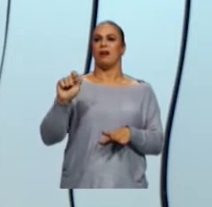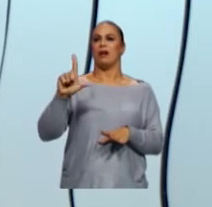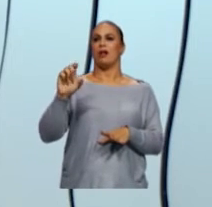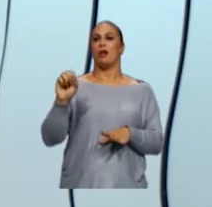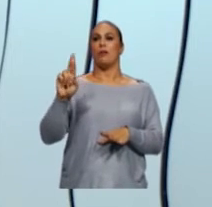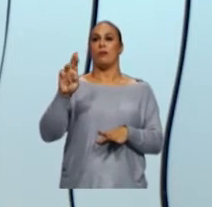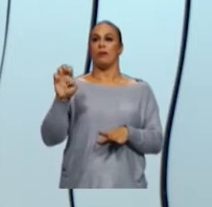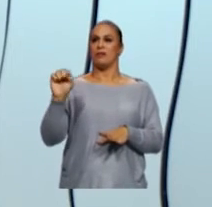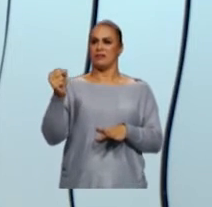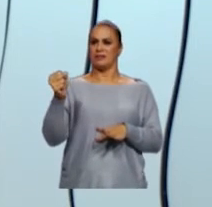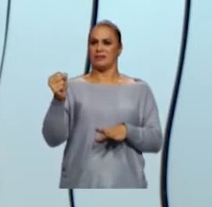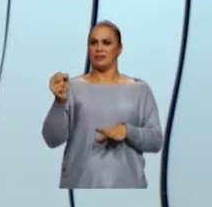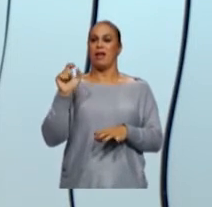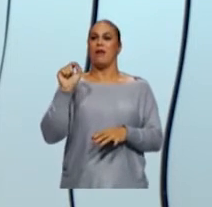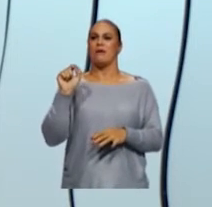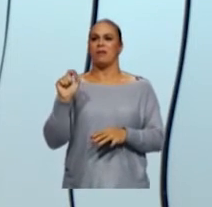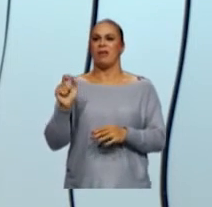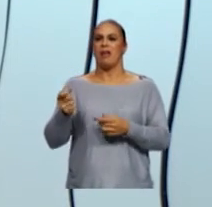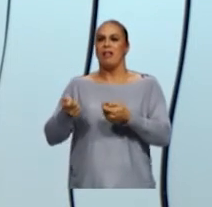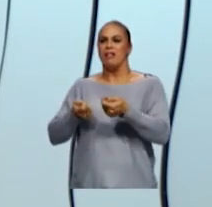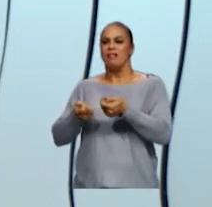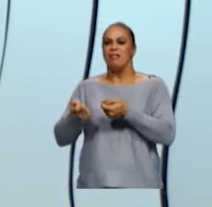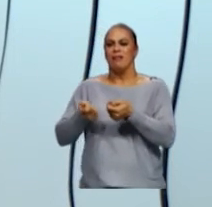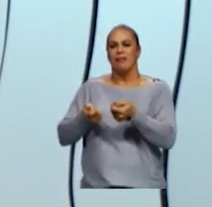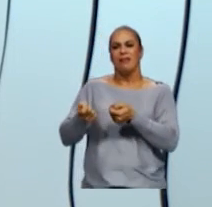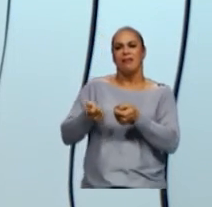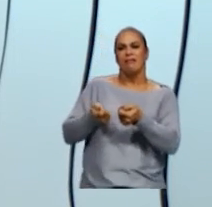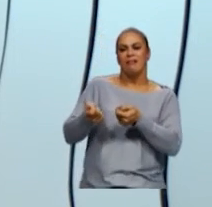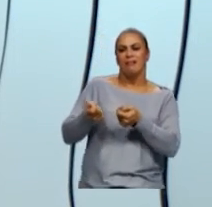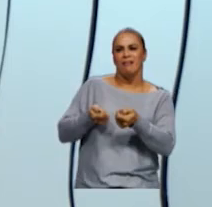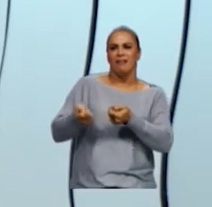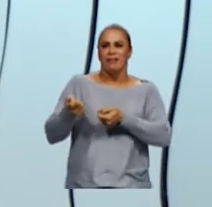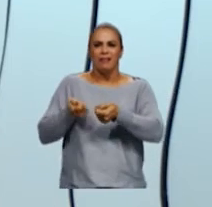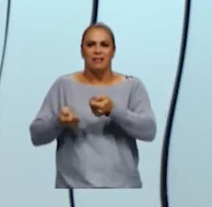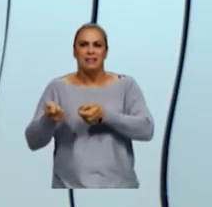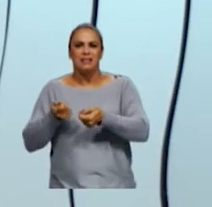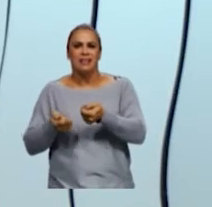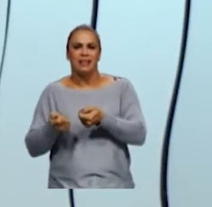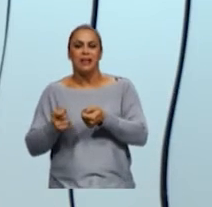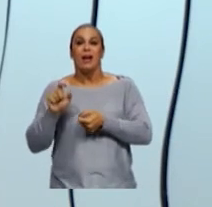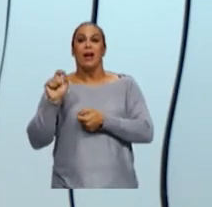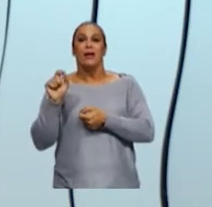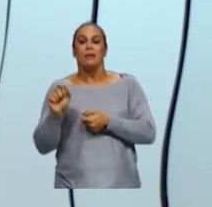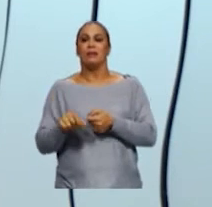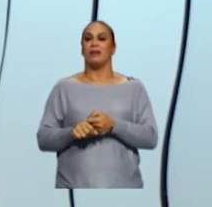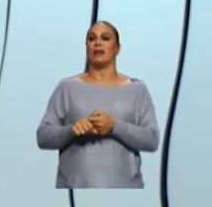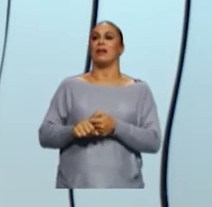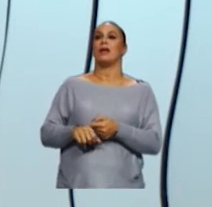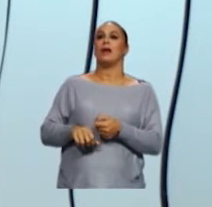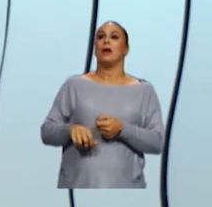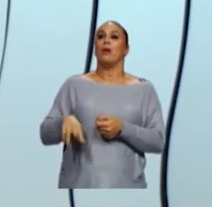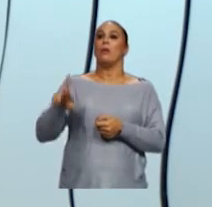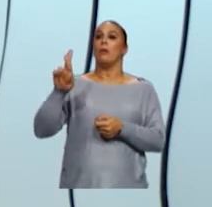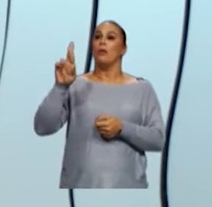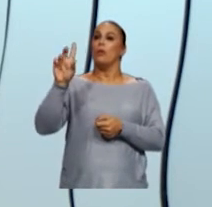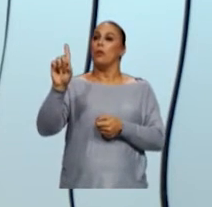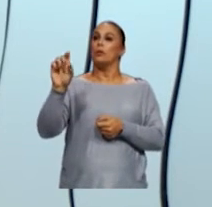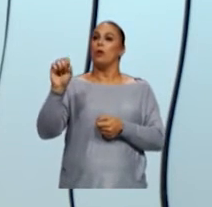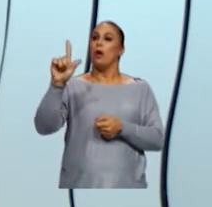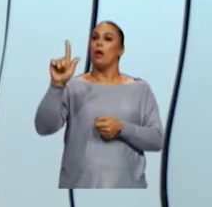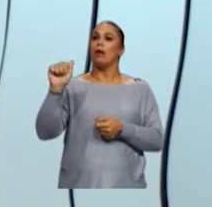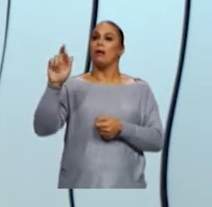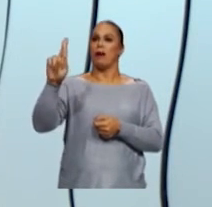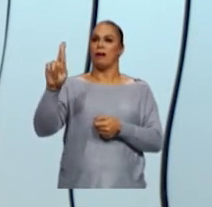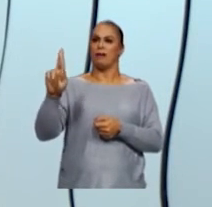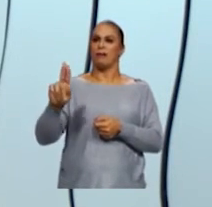né, a nossa moeda quase que de corte, aí tem uma coisa histórica, o dólar, né? A moeda norte-americana, a gente tem